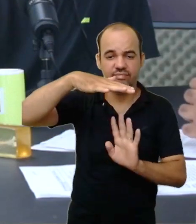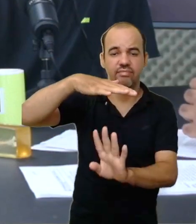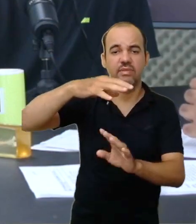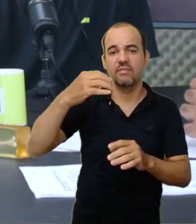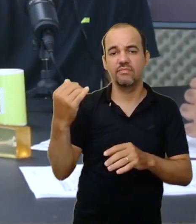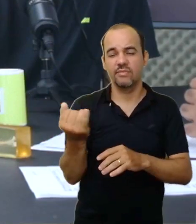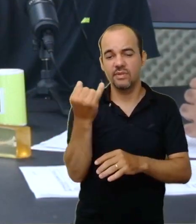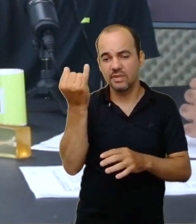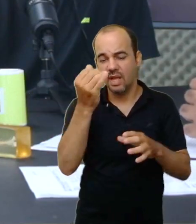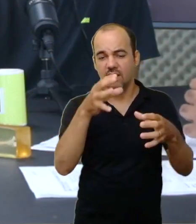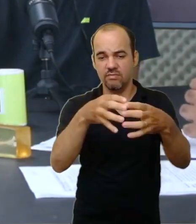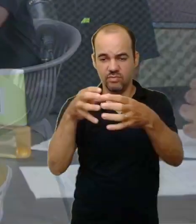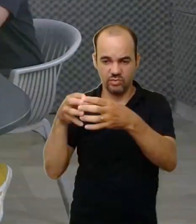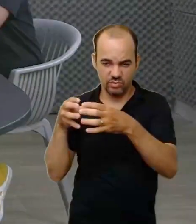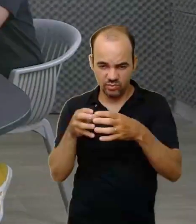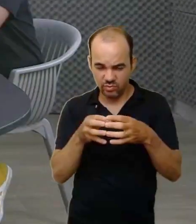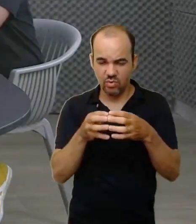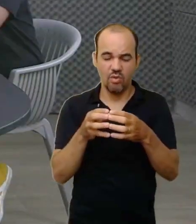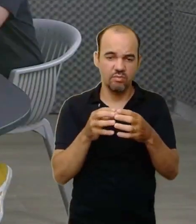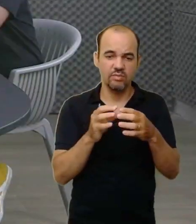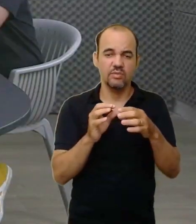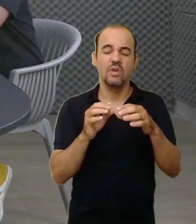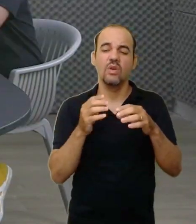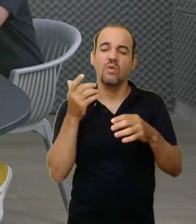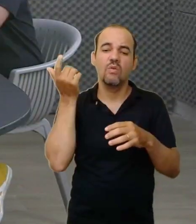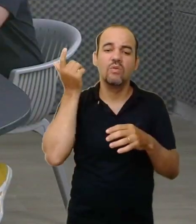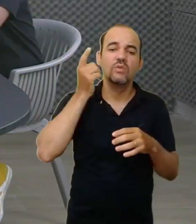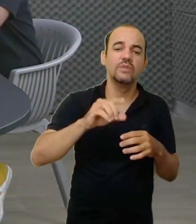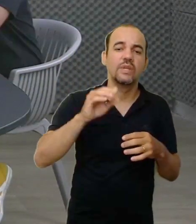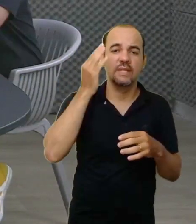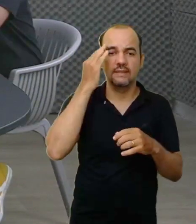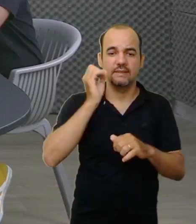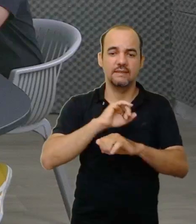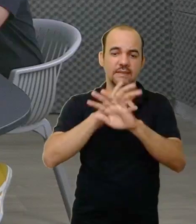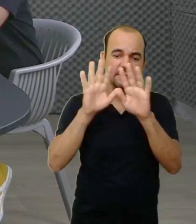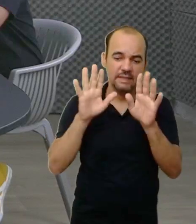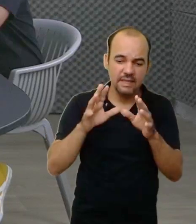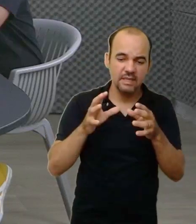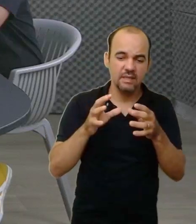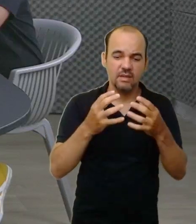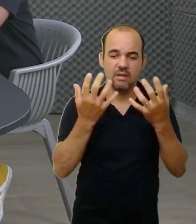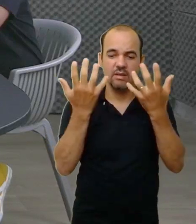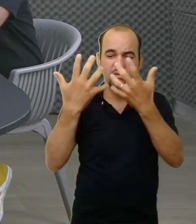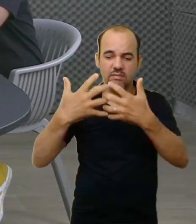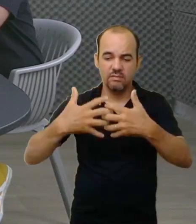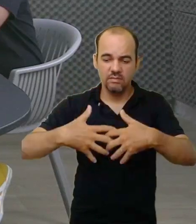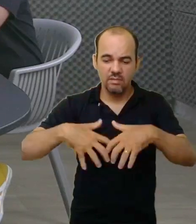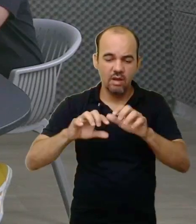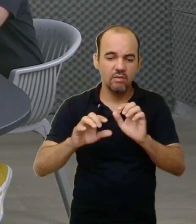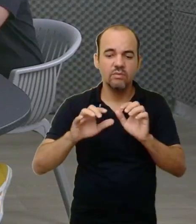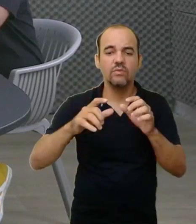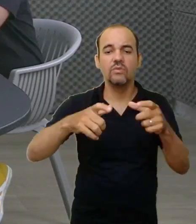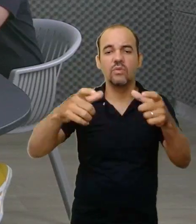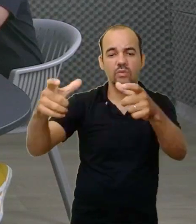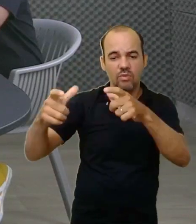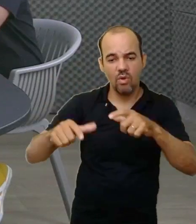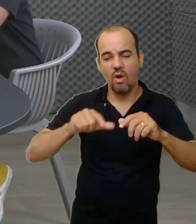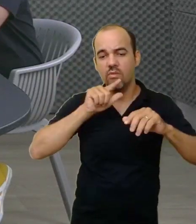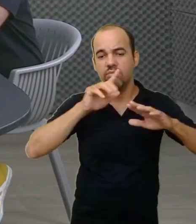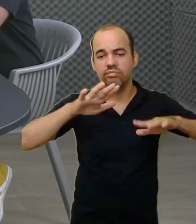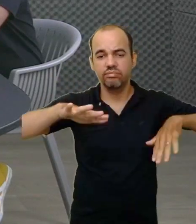falado. A gente entendendo isso, a gente consegue entender o funcionamento daquele ambiente e, de alguma forma,